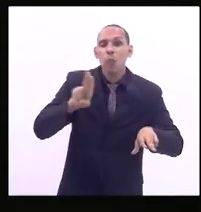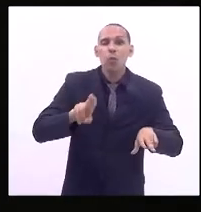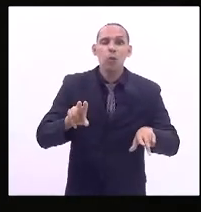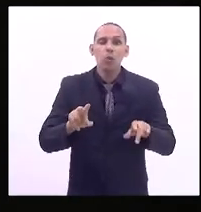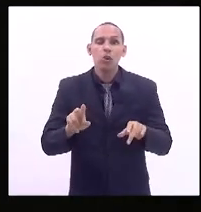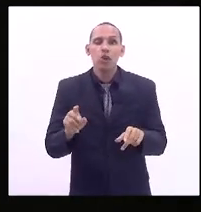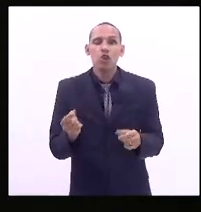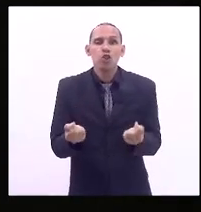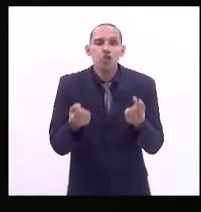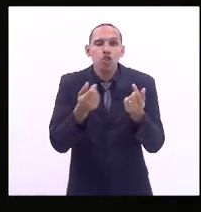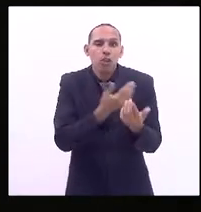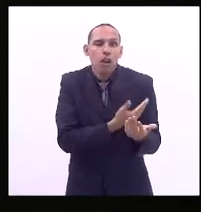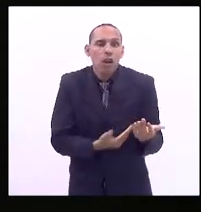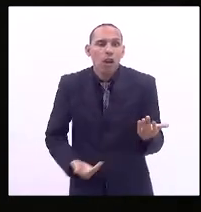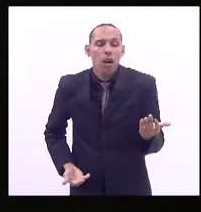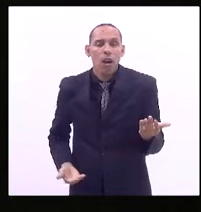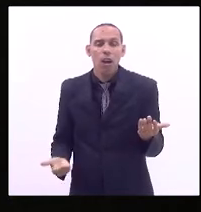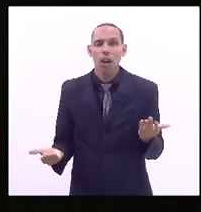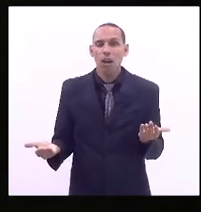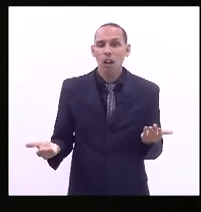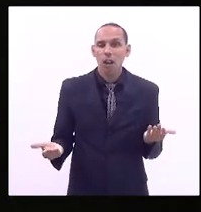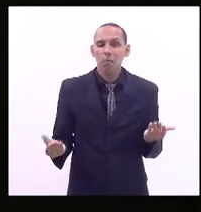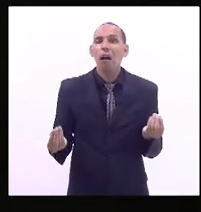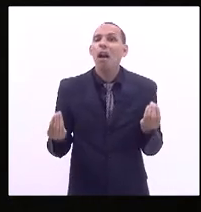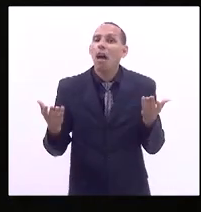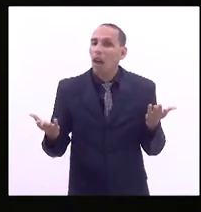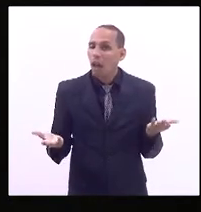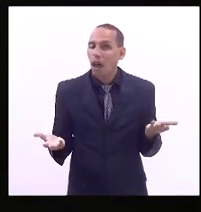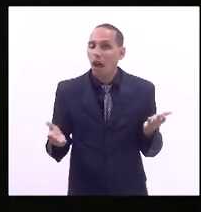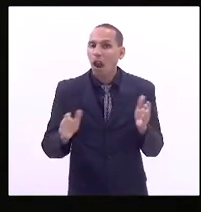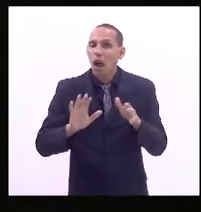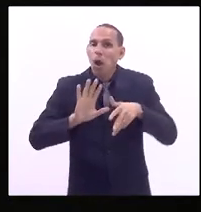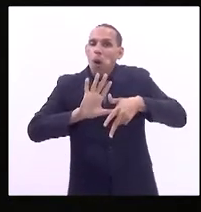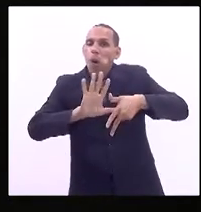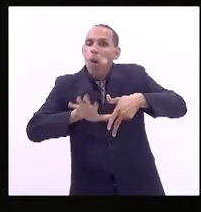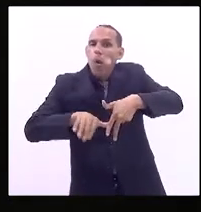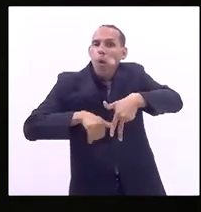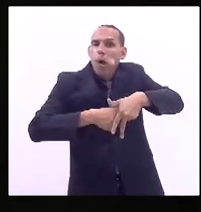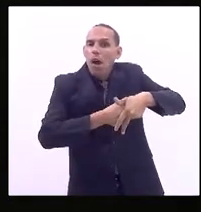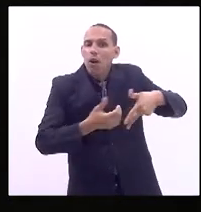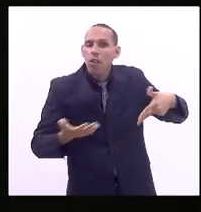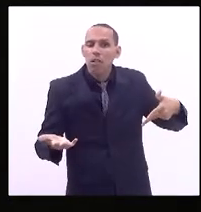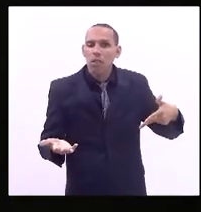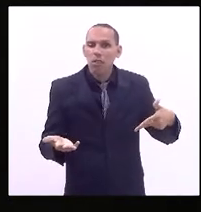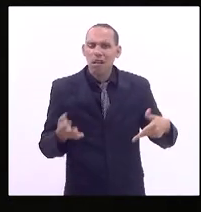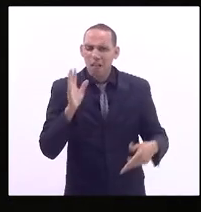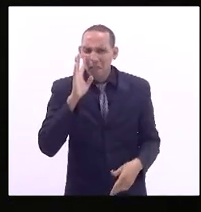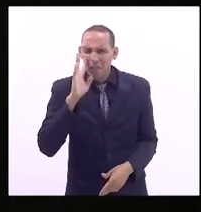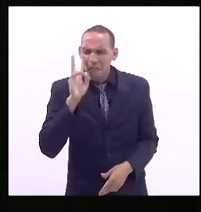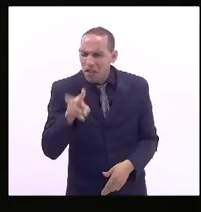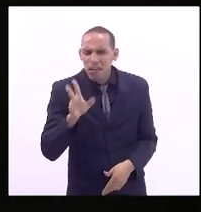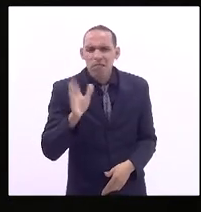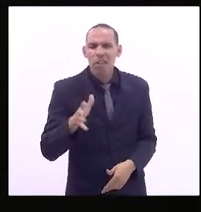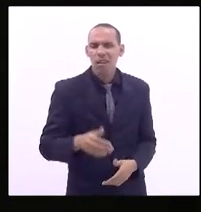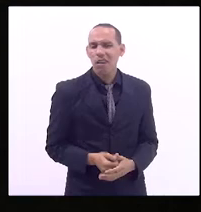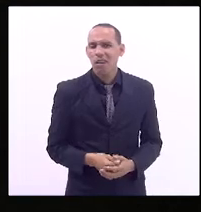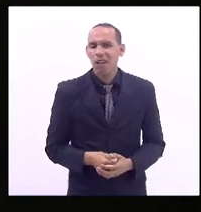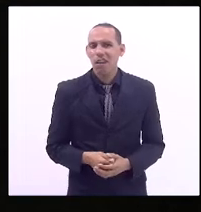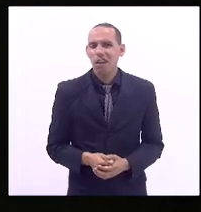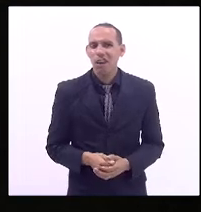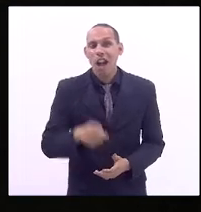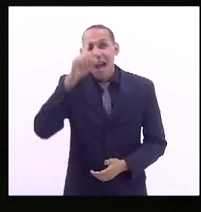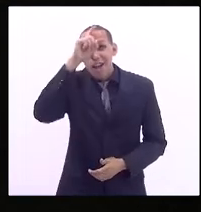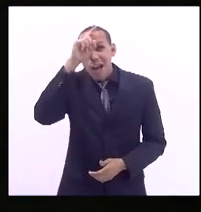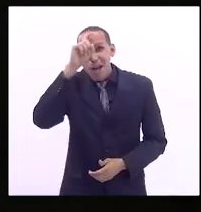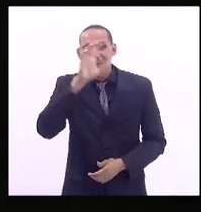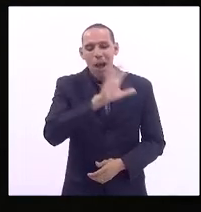o dinheiro público para corrupção como foi visto com os